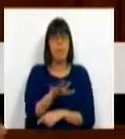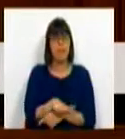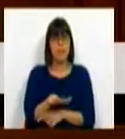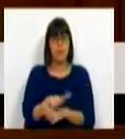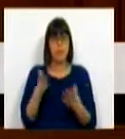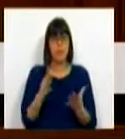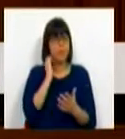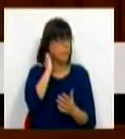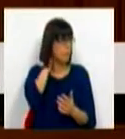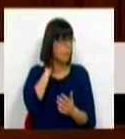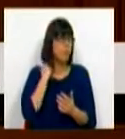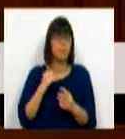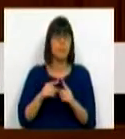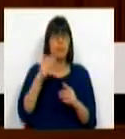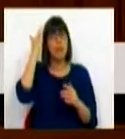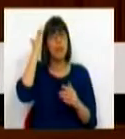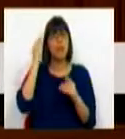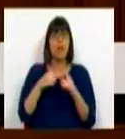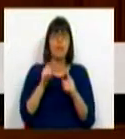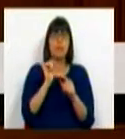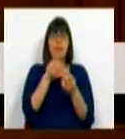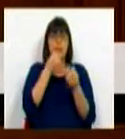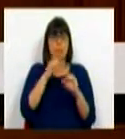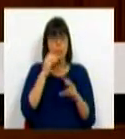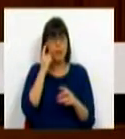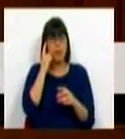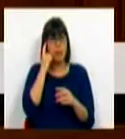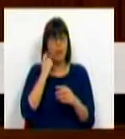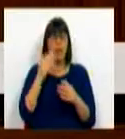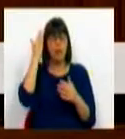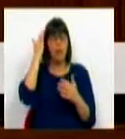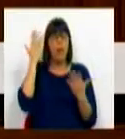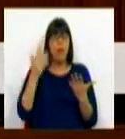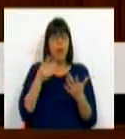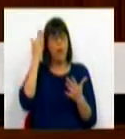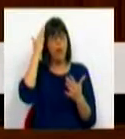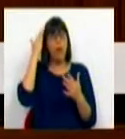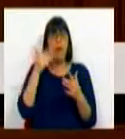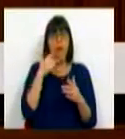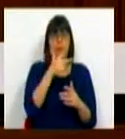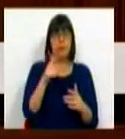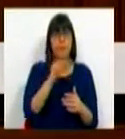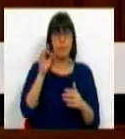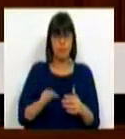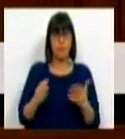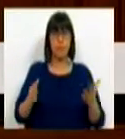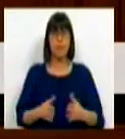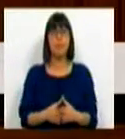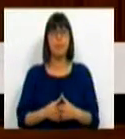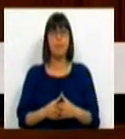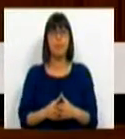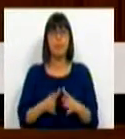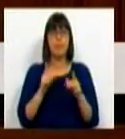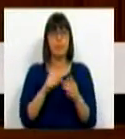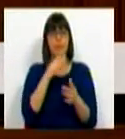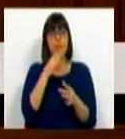situação, portanto, considerava-se que era um evento de perda e, portanto, considerava-se uma provisão a 100% para